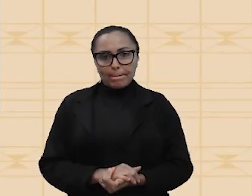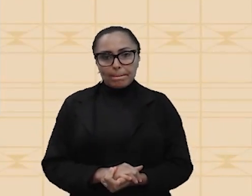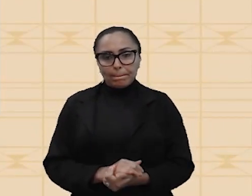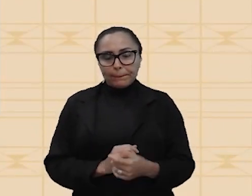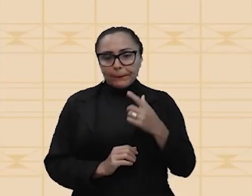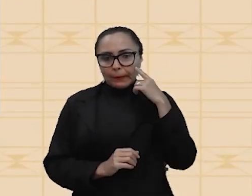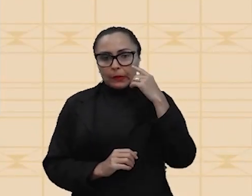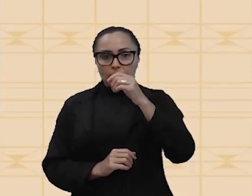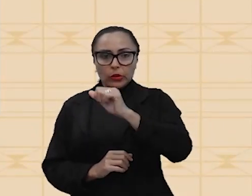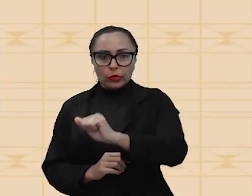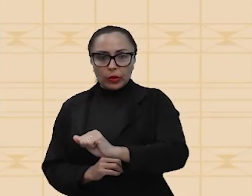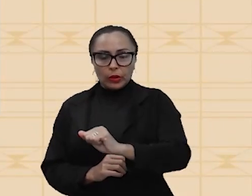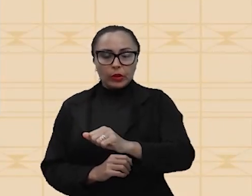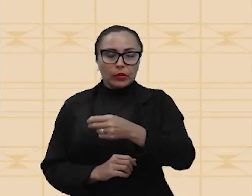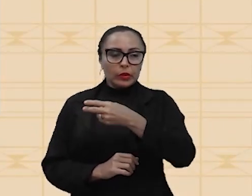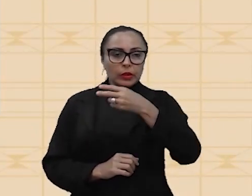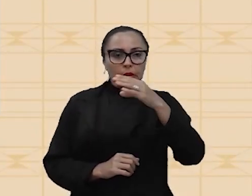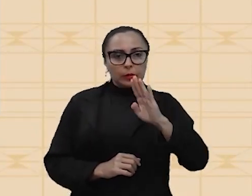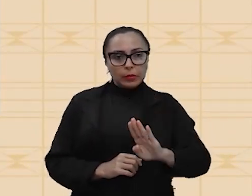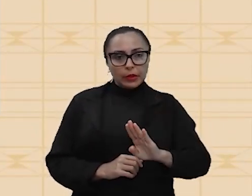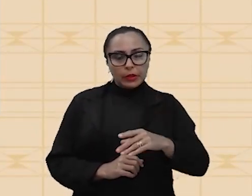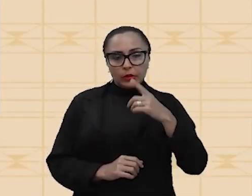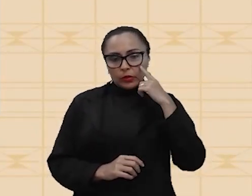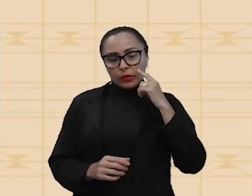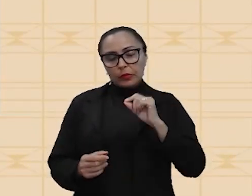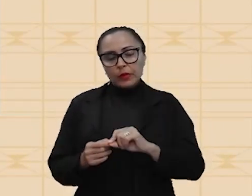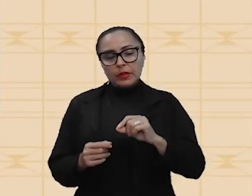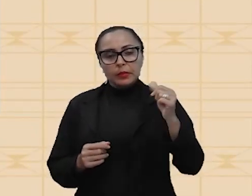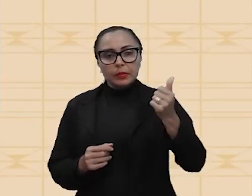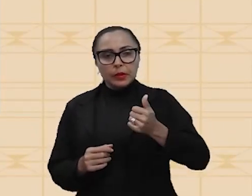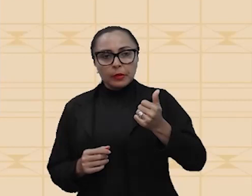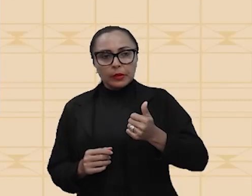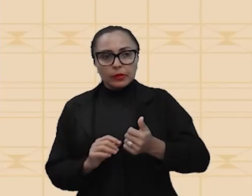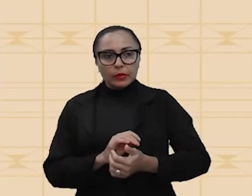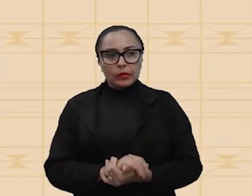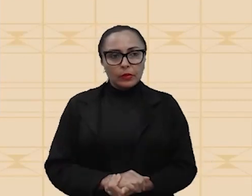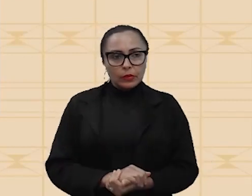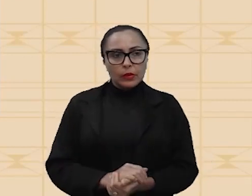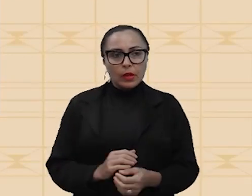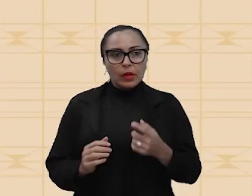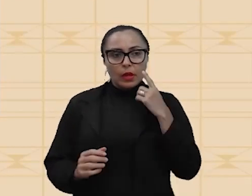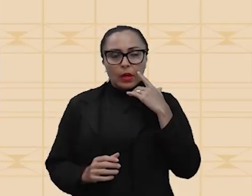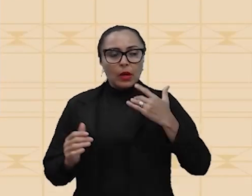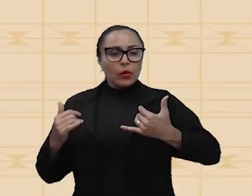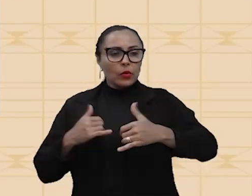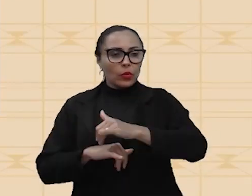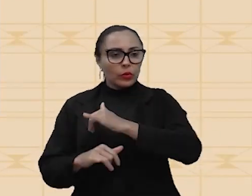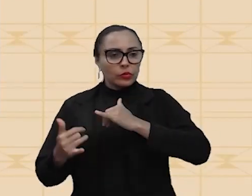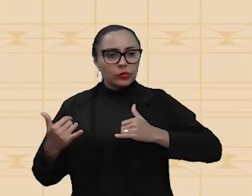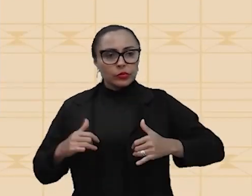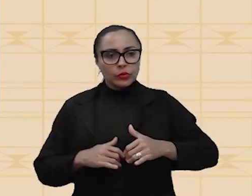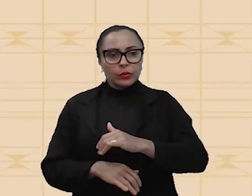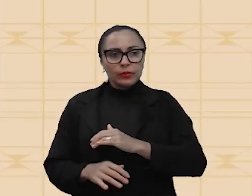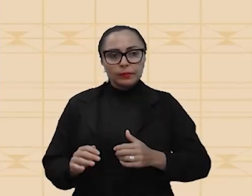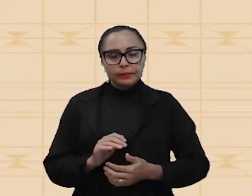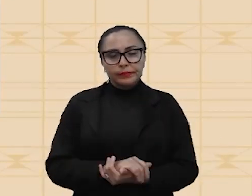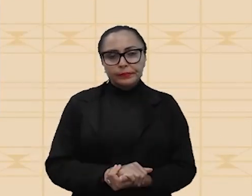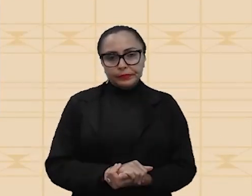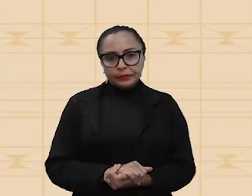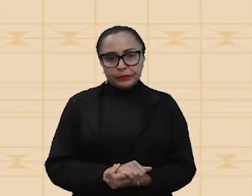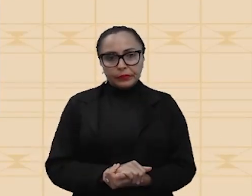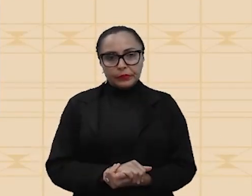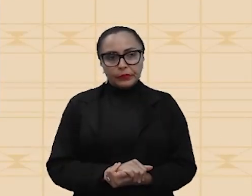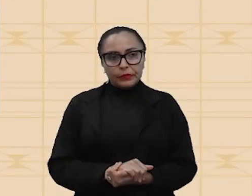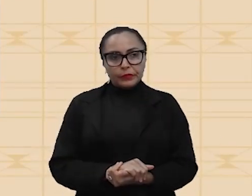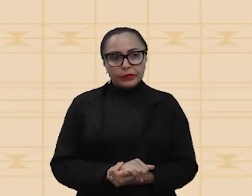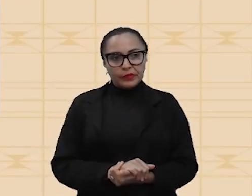de B. O que é que nós vamos fazer? Primeiro, calcular a corrente elétrica do circuito aplicando a equação do gerador